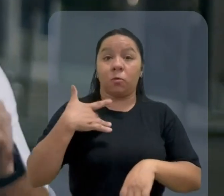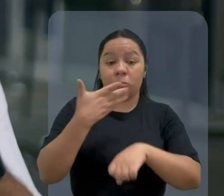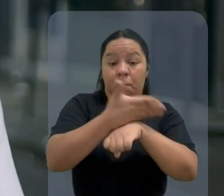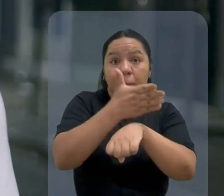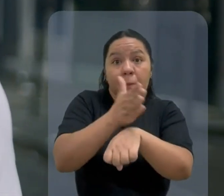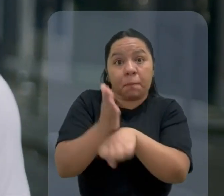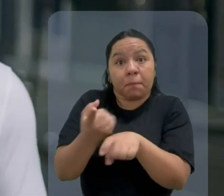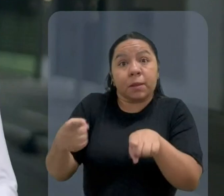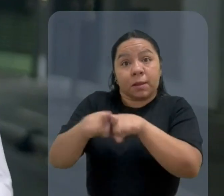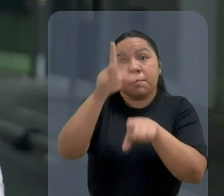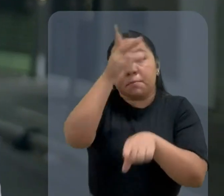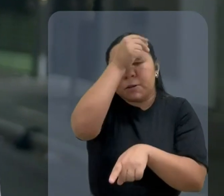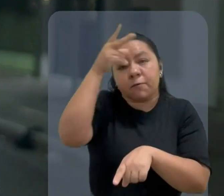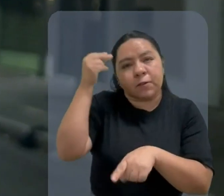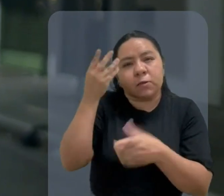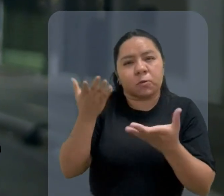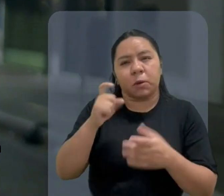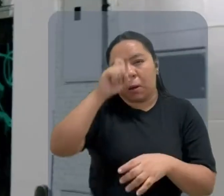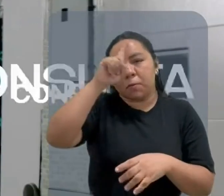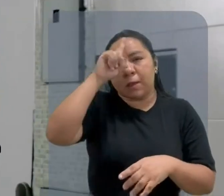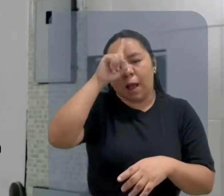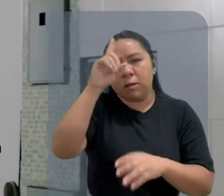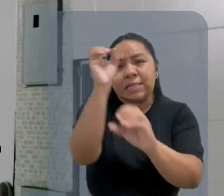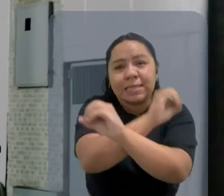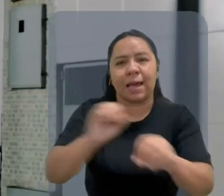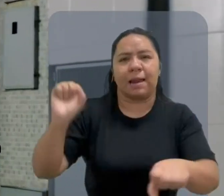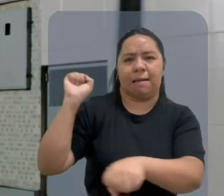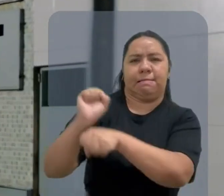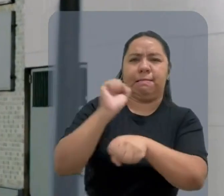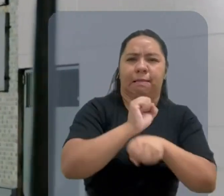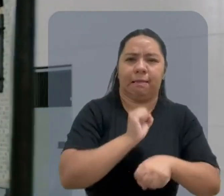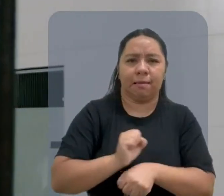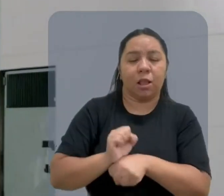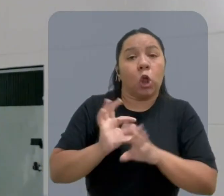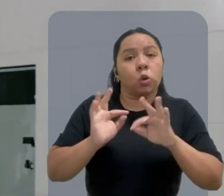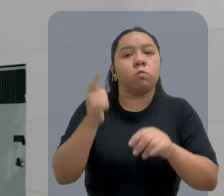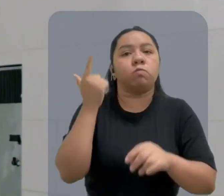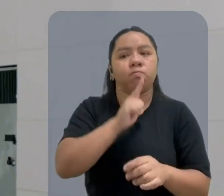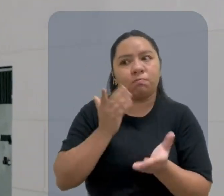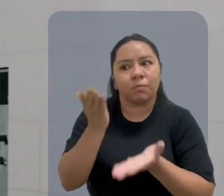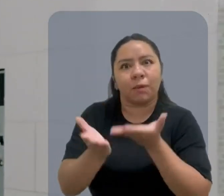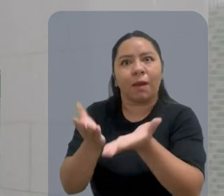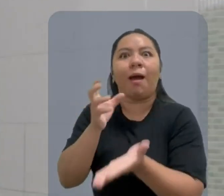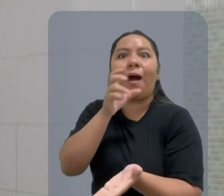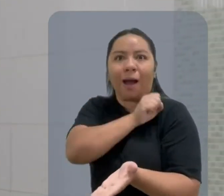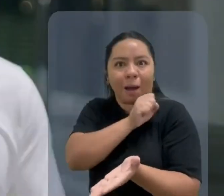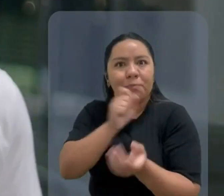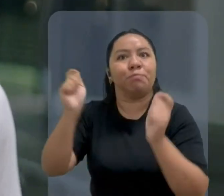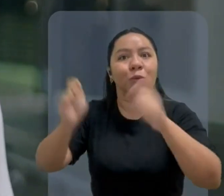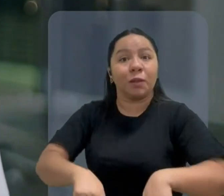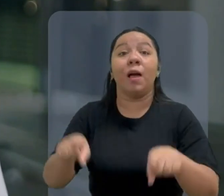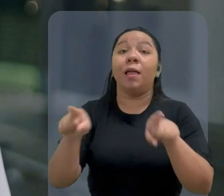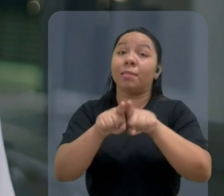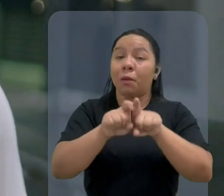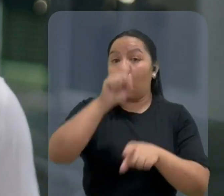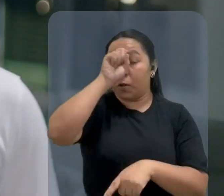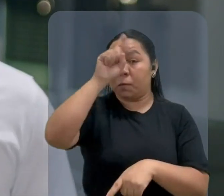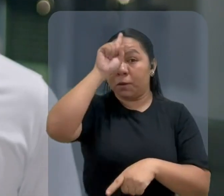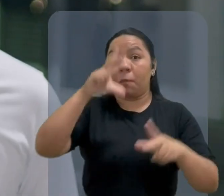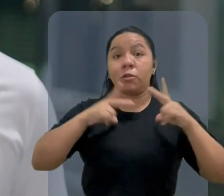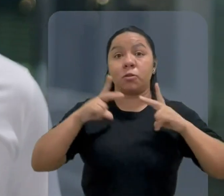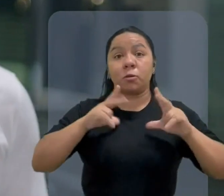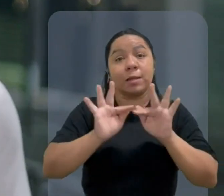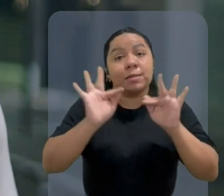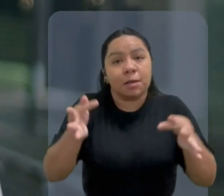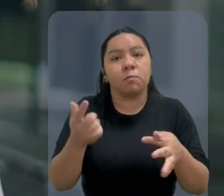criar o Saúde Toda Hora, uma parceria da prefeitura com essas clínicas, para zerar a fila da rede pública. Todo mundo sai ganhando. O paciente, que é atendido com